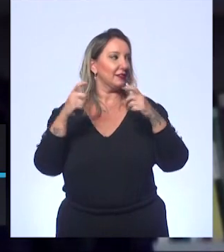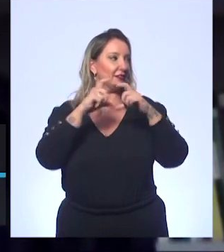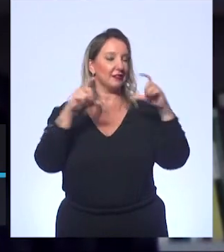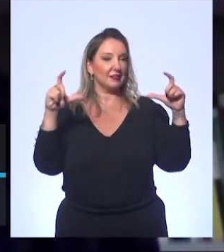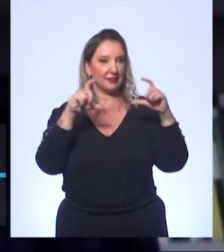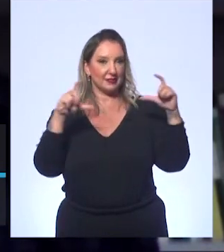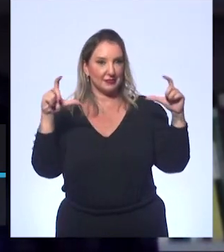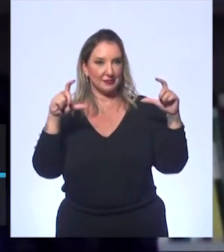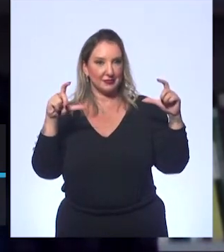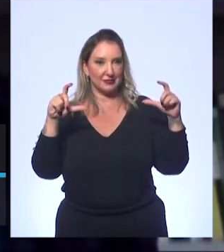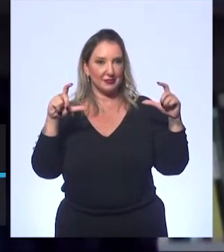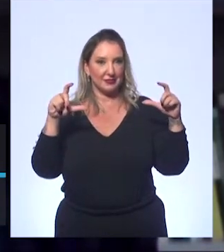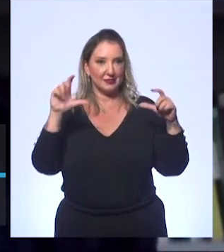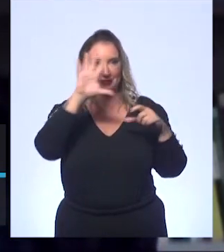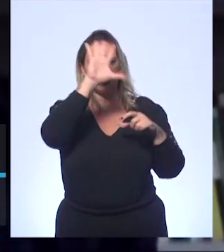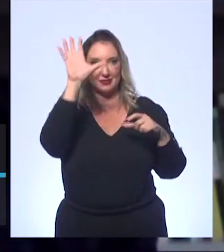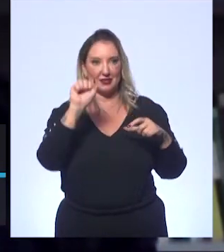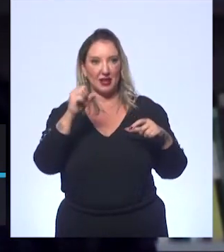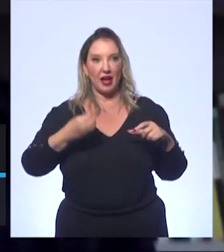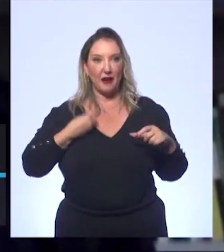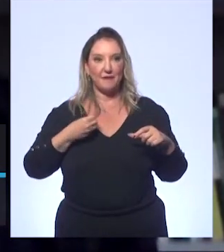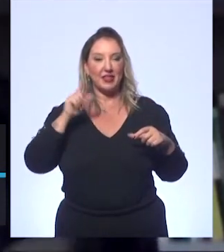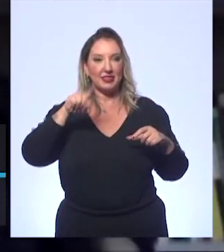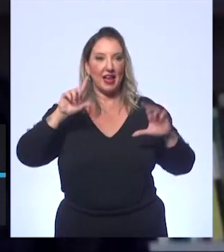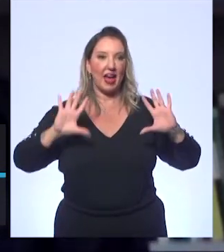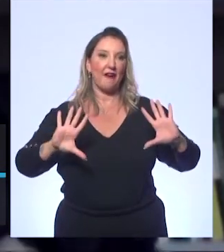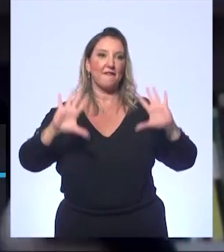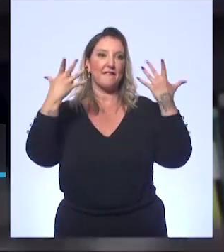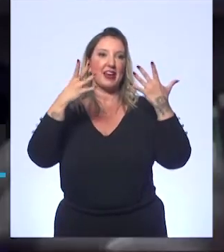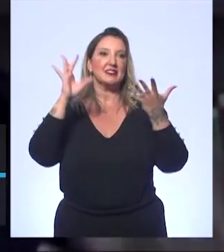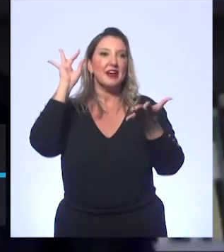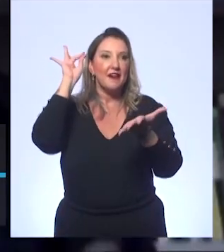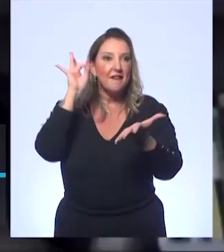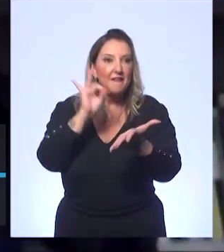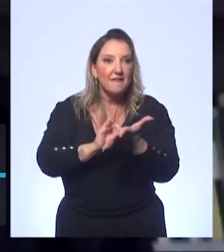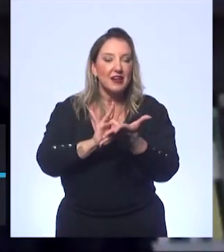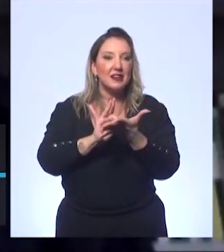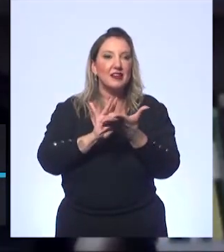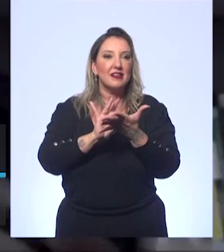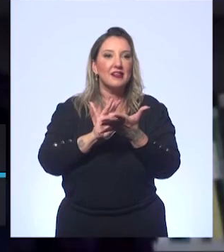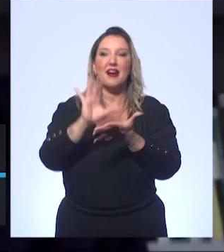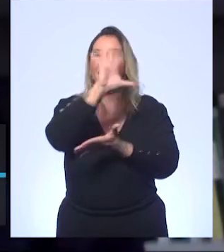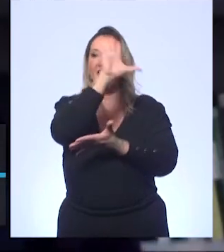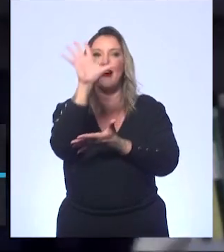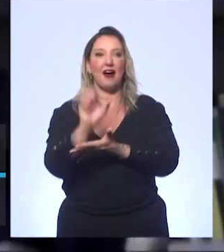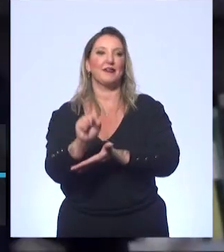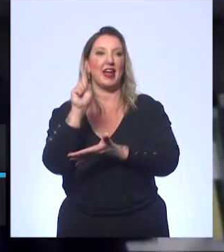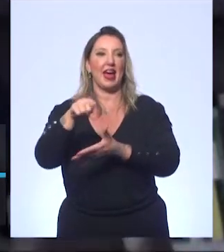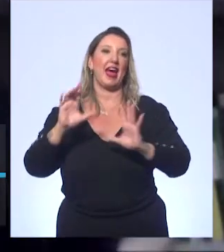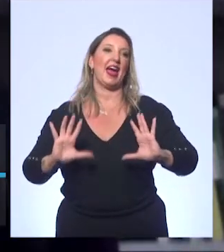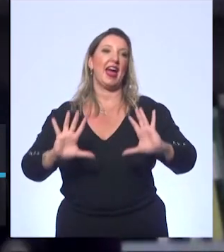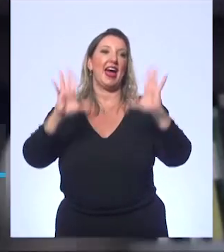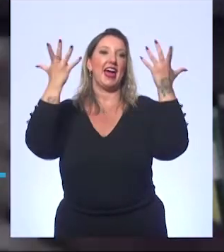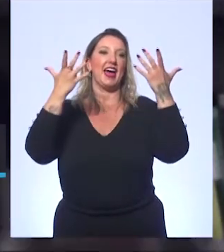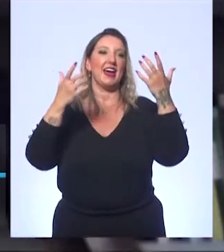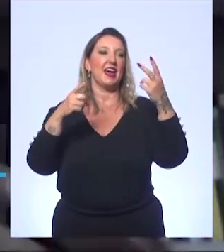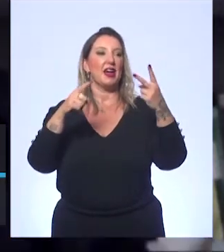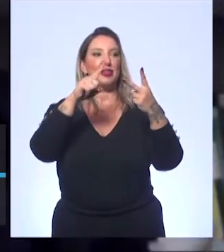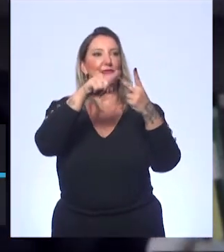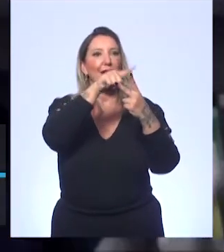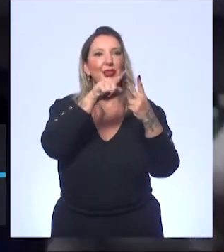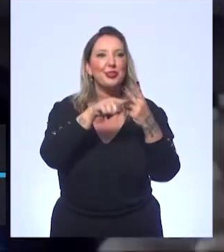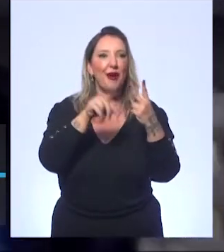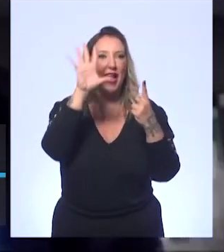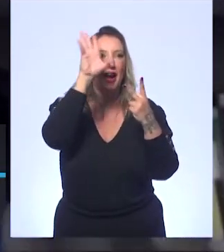angolano que diz que a vida é uma festa. Na verdade, a vida de um africano é uma festa. Onde tem mais de um